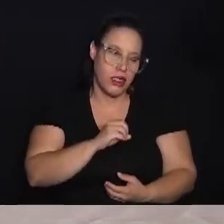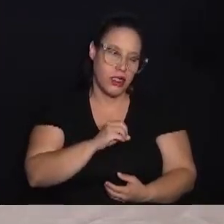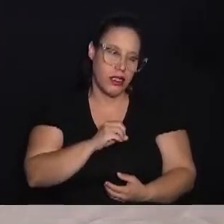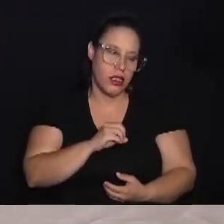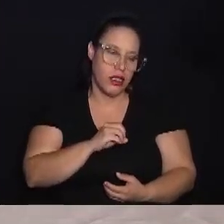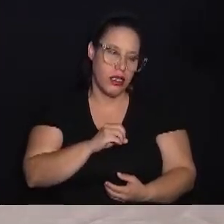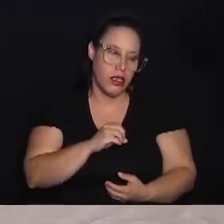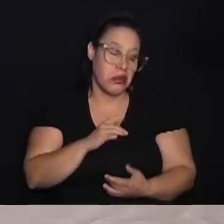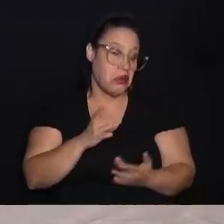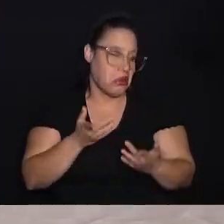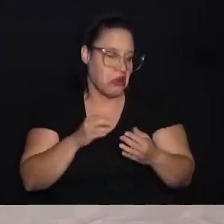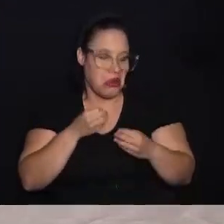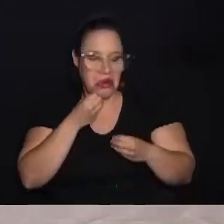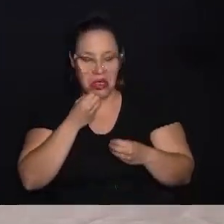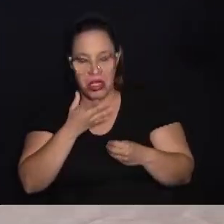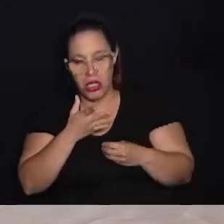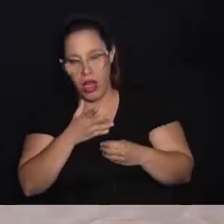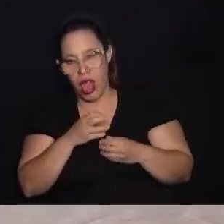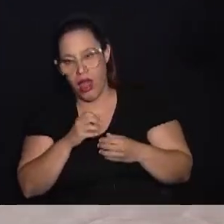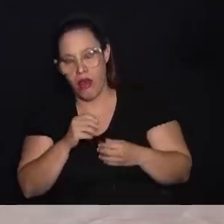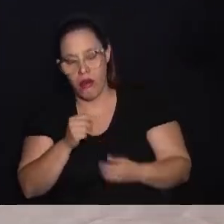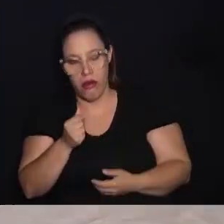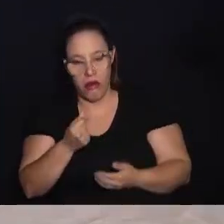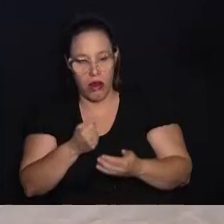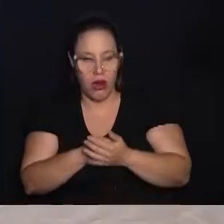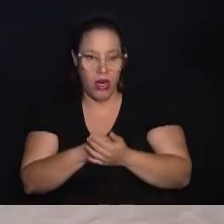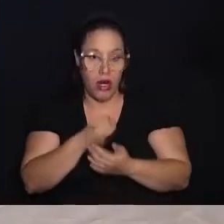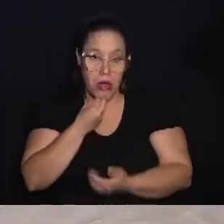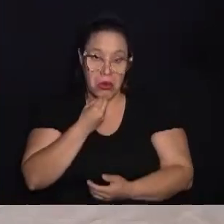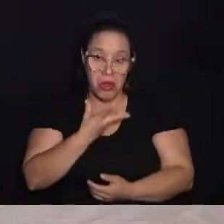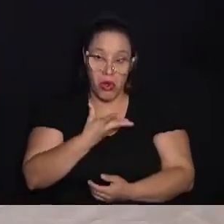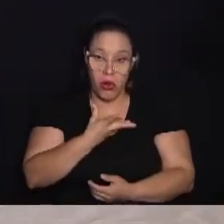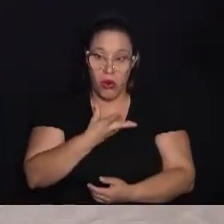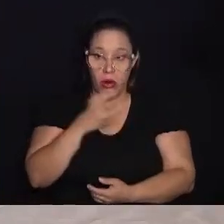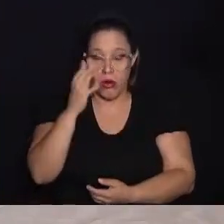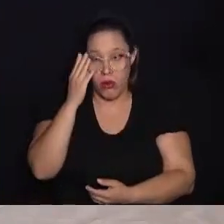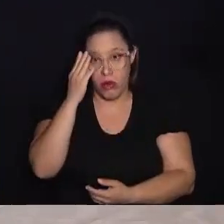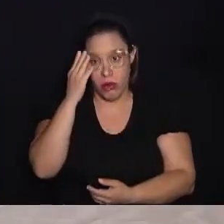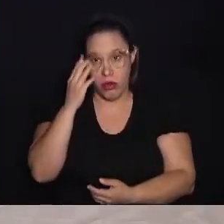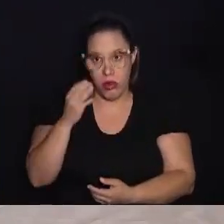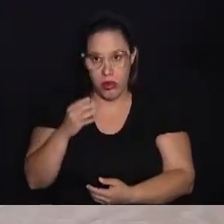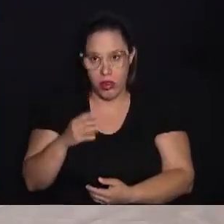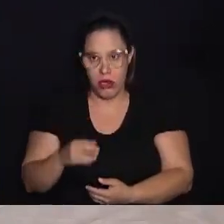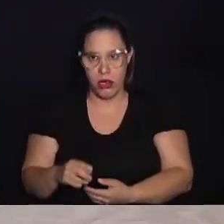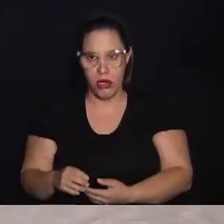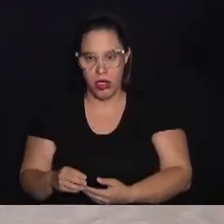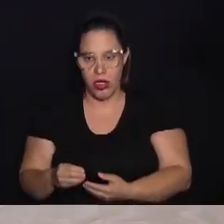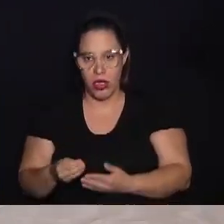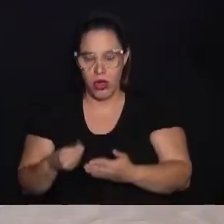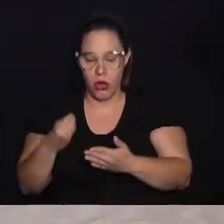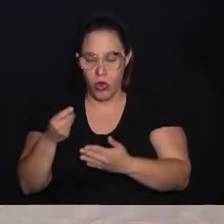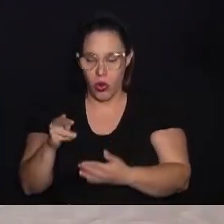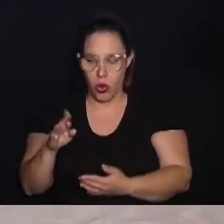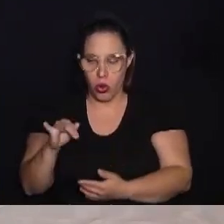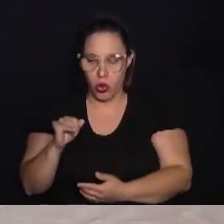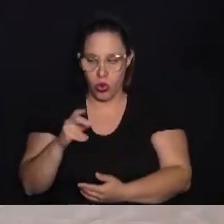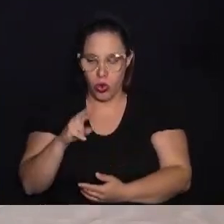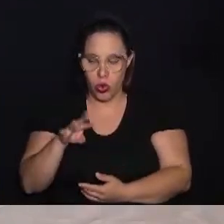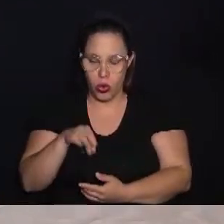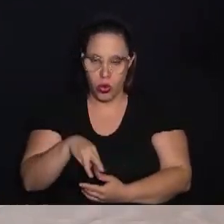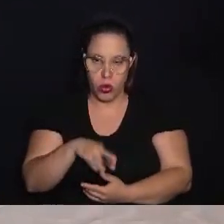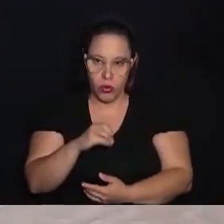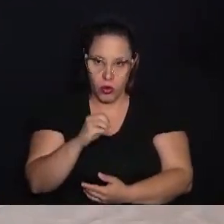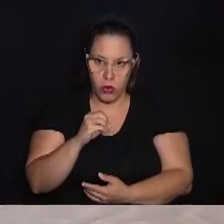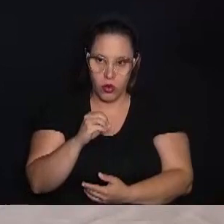um valor subjetivo nessas grandes marcas. O próprio ato do consumo deixa de ser um ato racional e passa a ser um